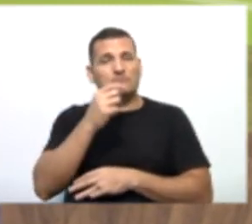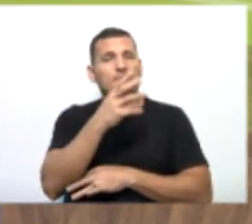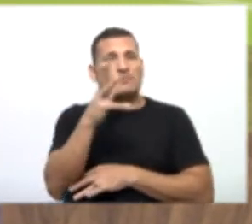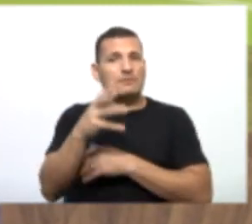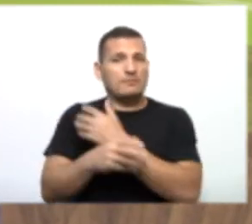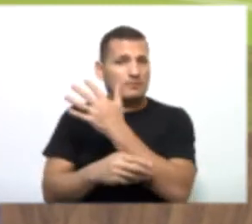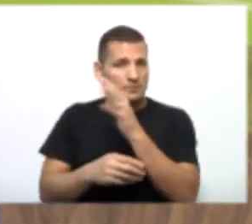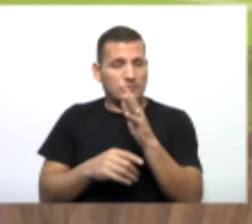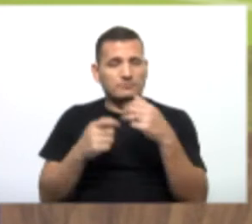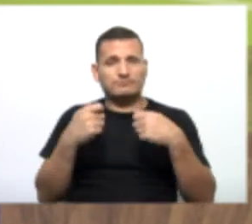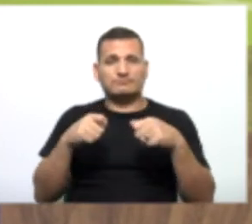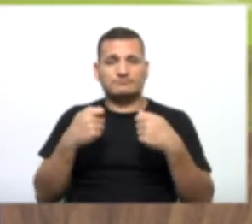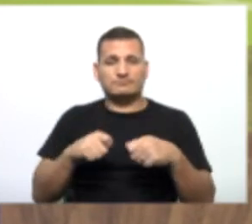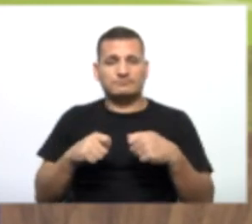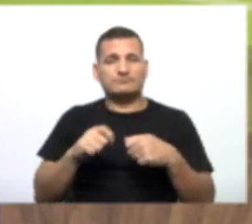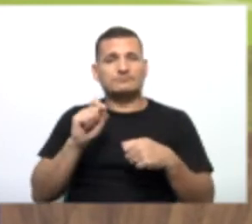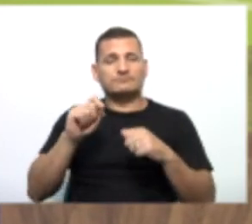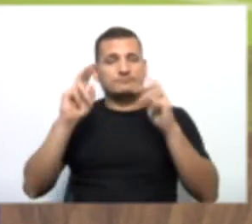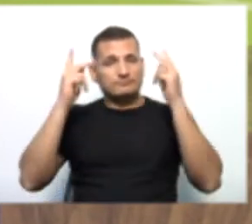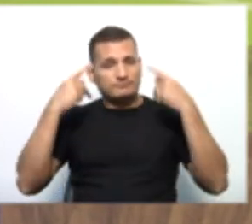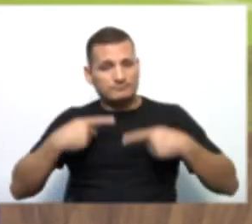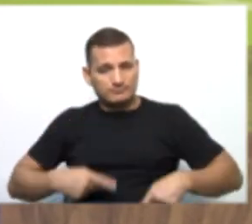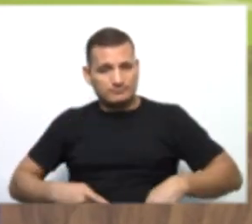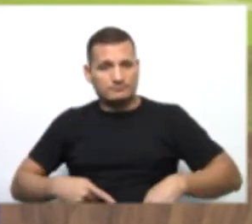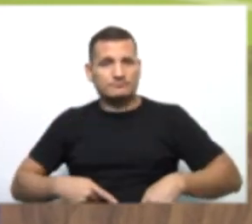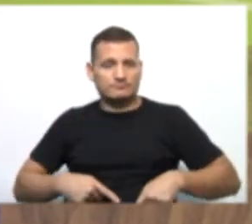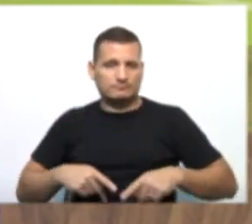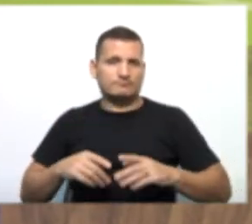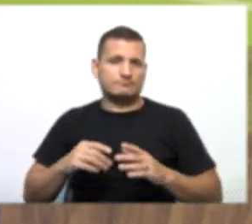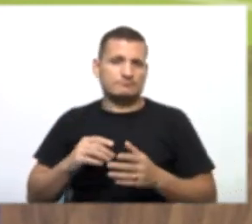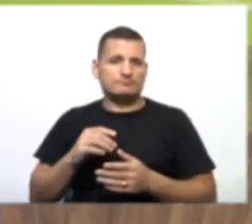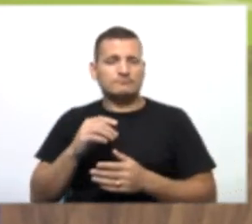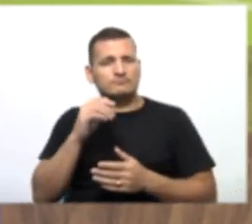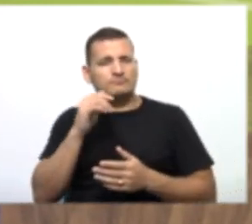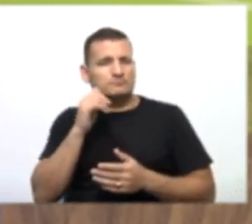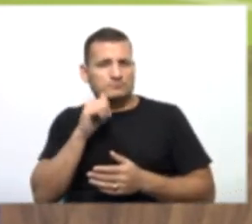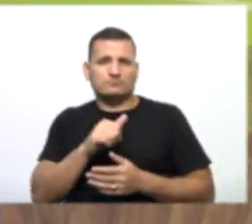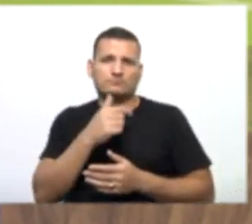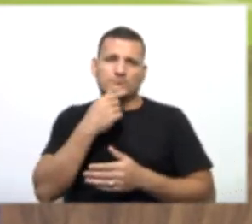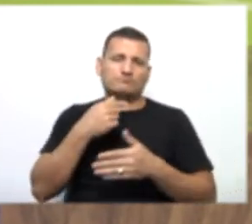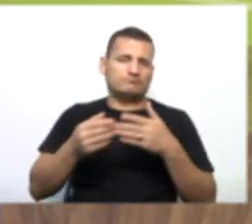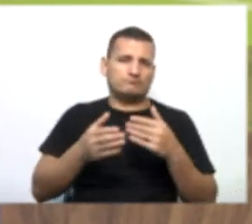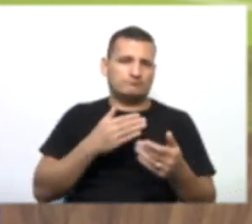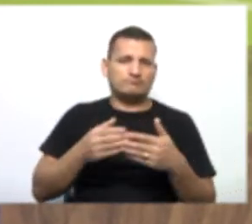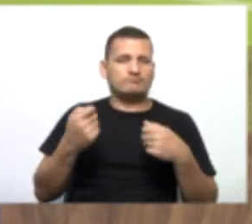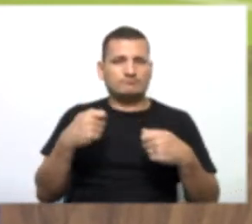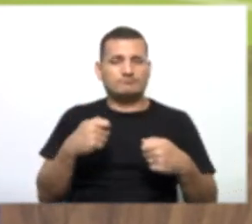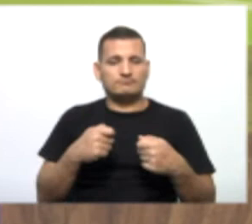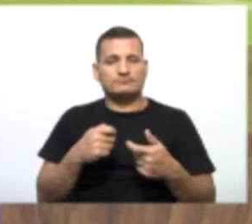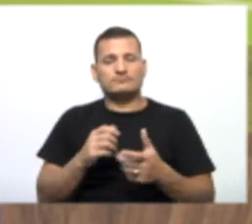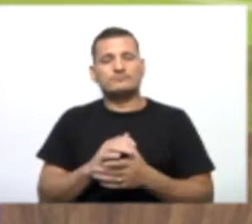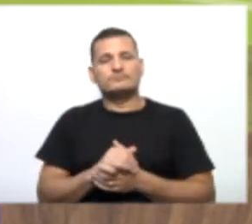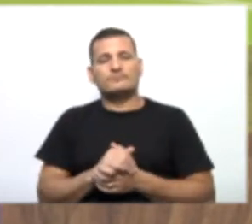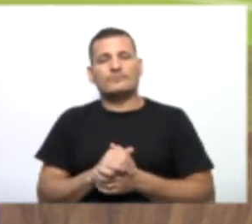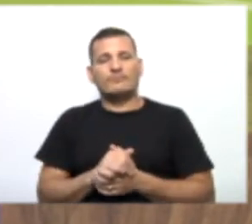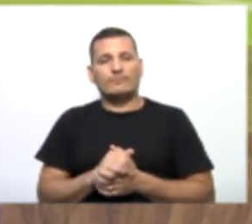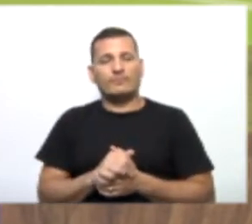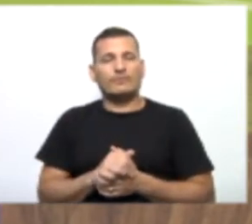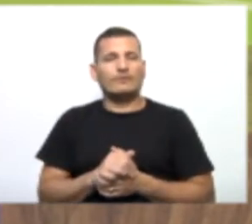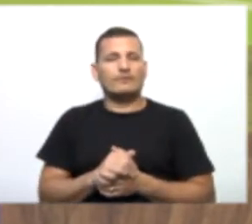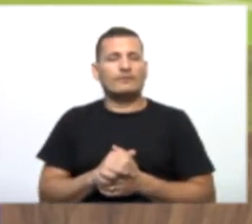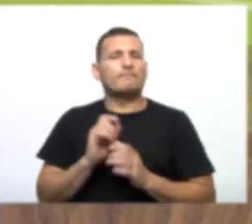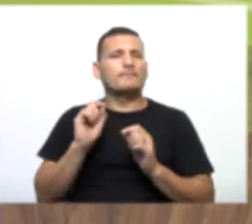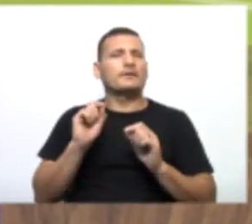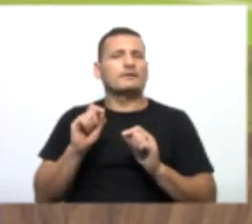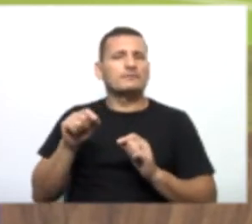ambiente necessita do homem. Quando eu falo homem, a mulher somos todos nós, tá? Necessita do homem para que